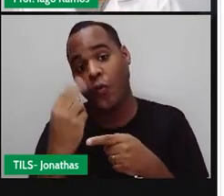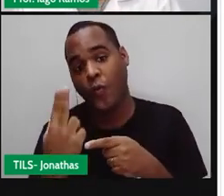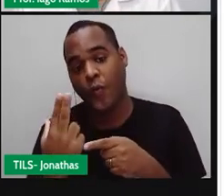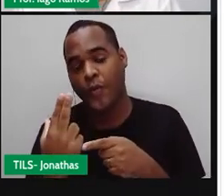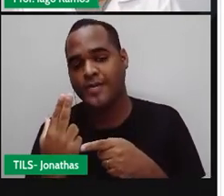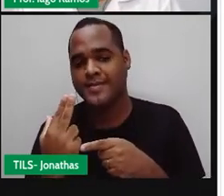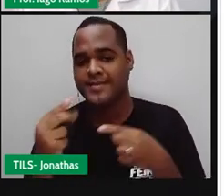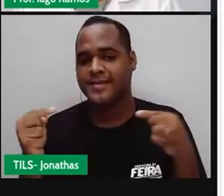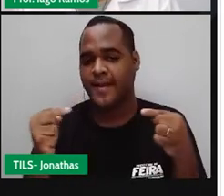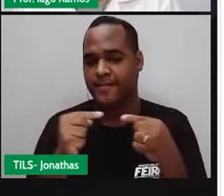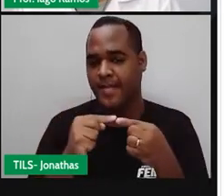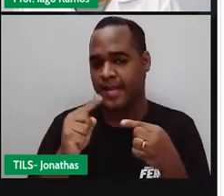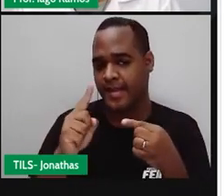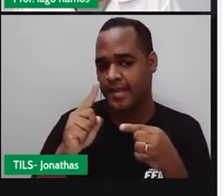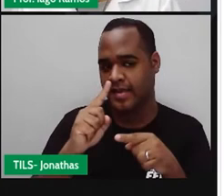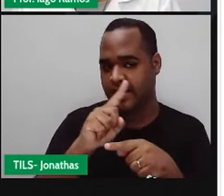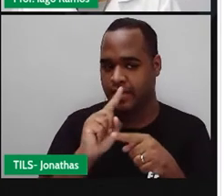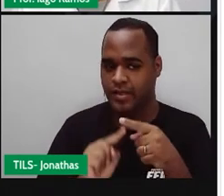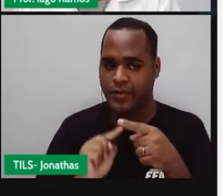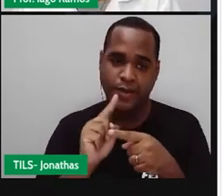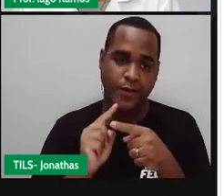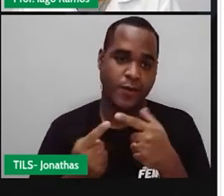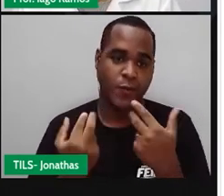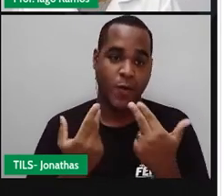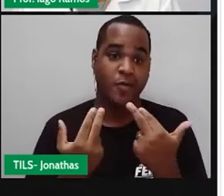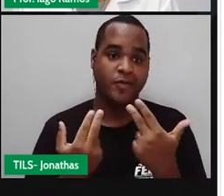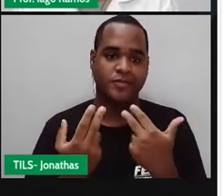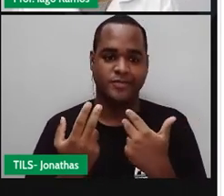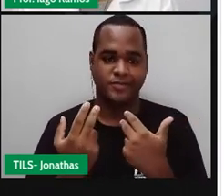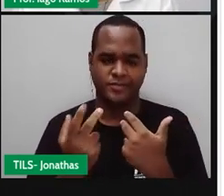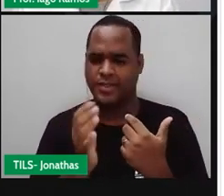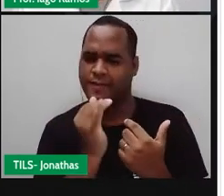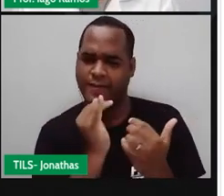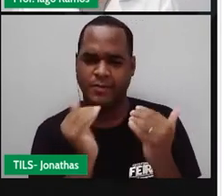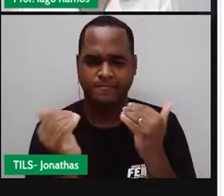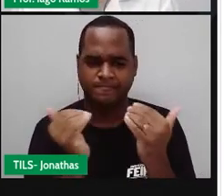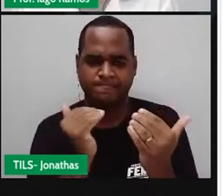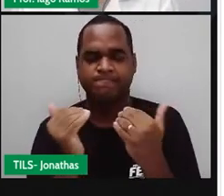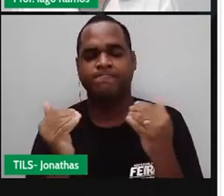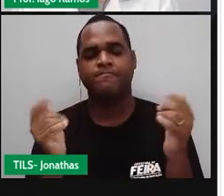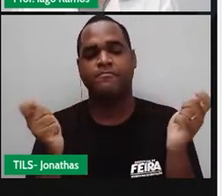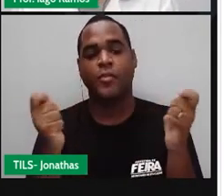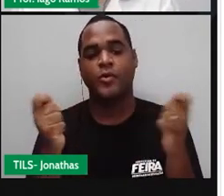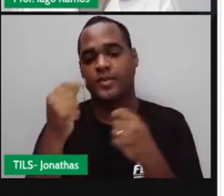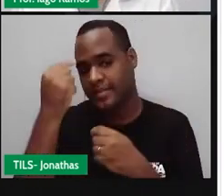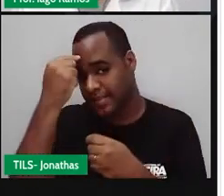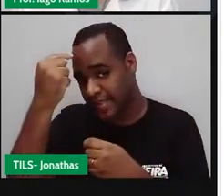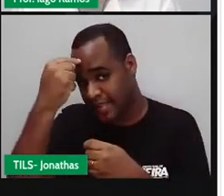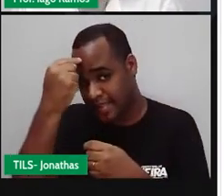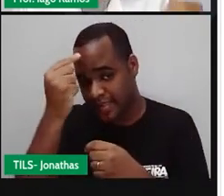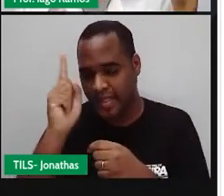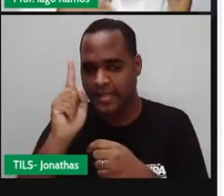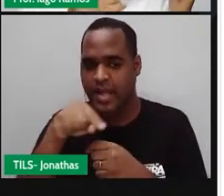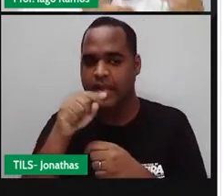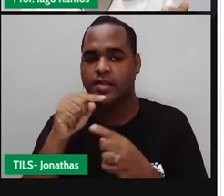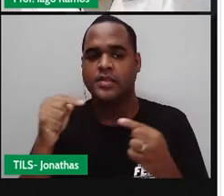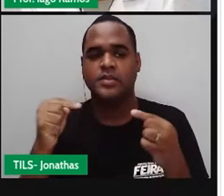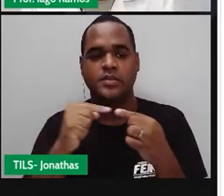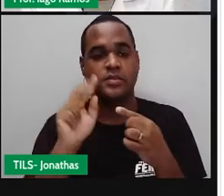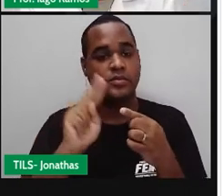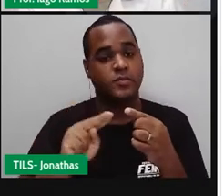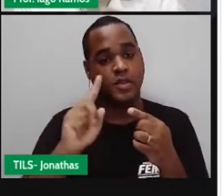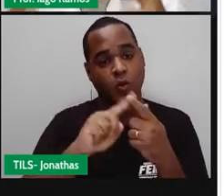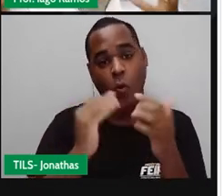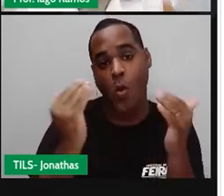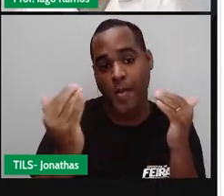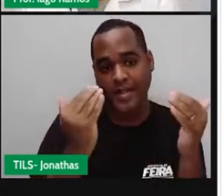a forma o fracionaria então se você tem uma situação onde a ideia dessa situação é comparar